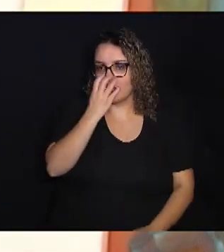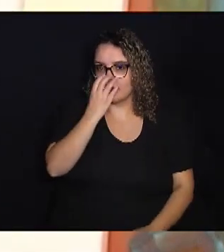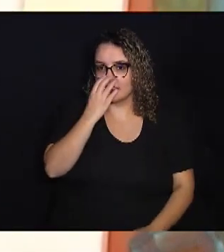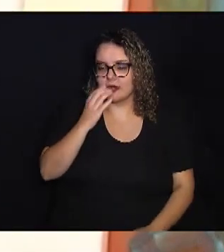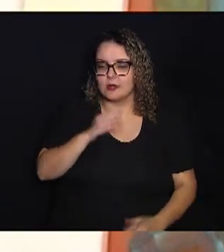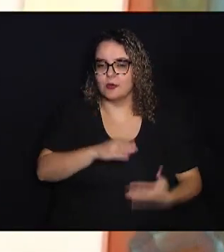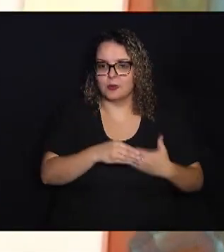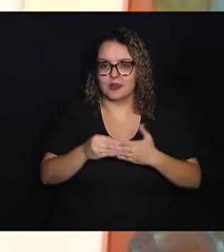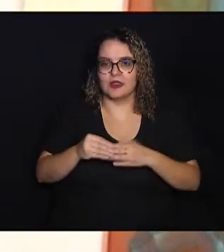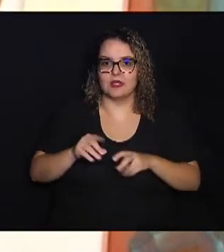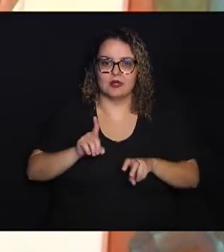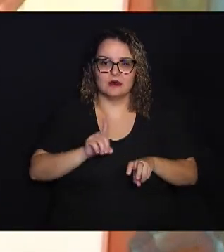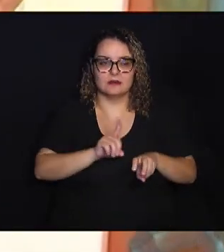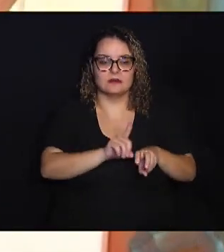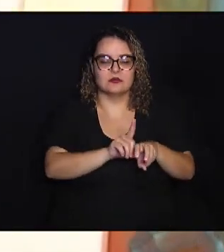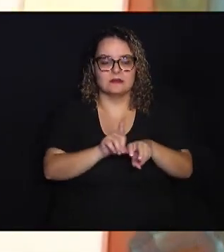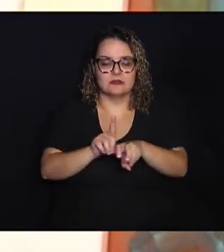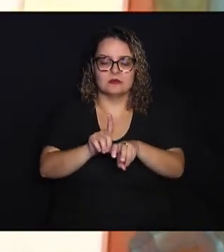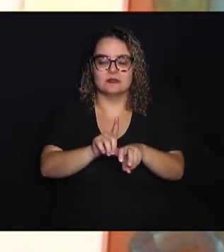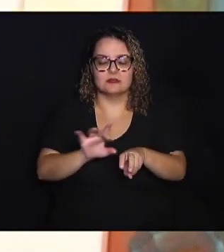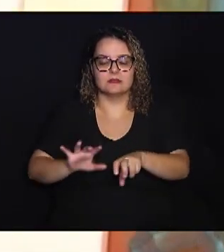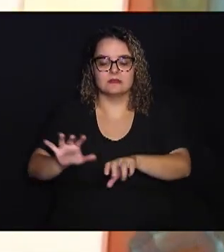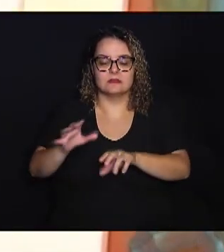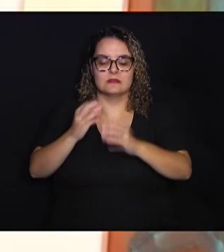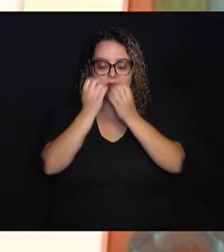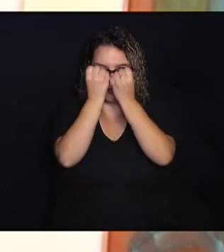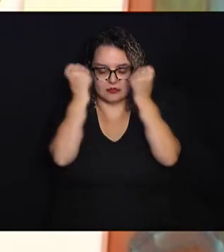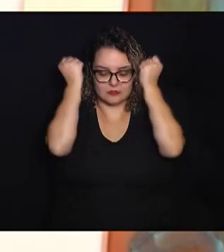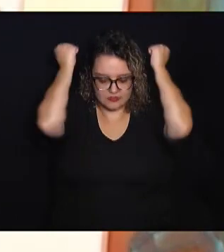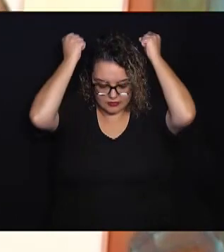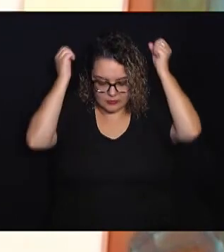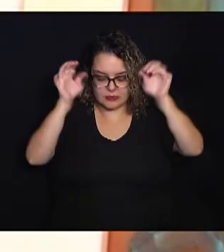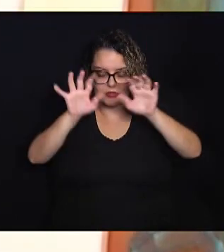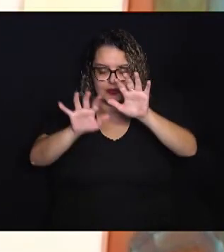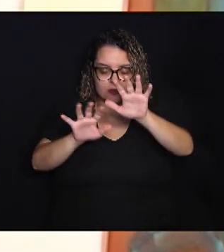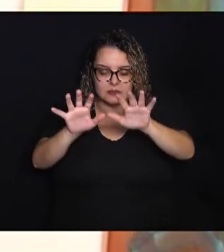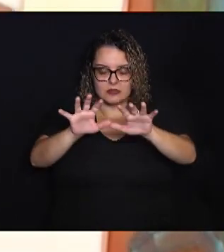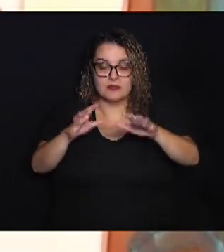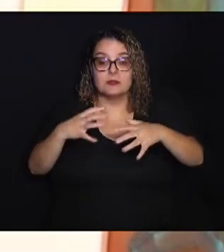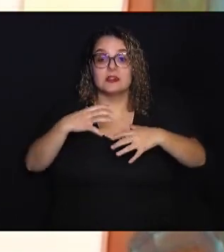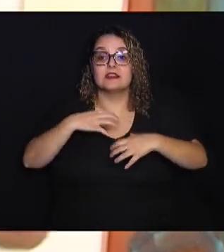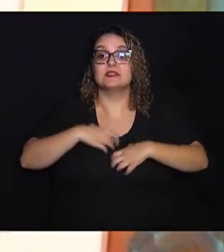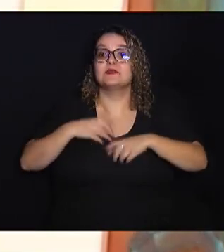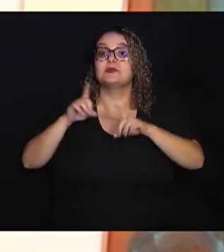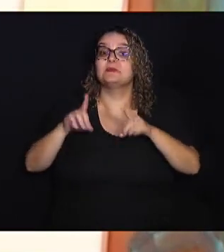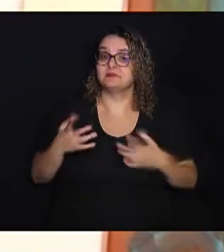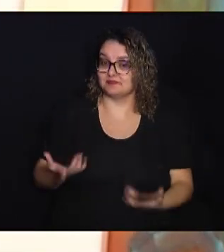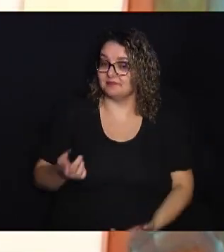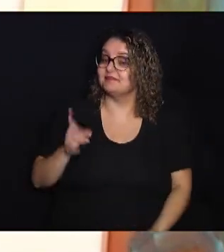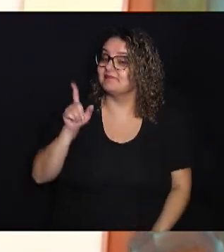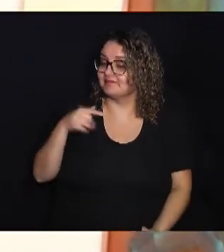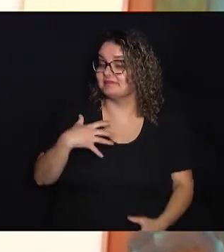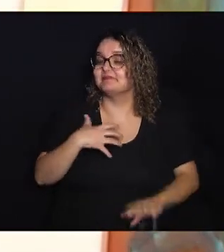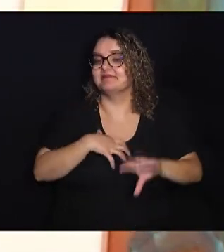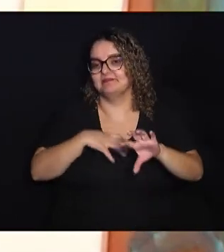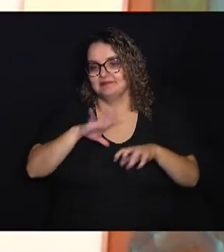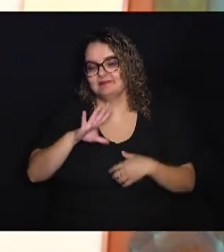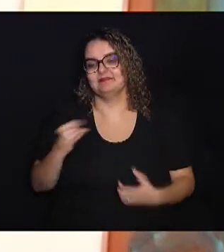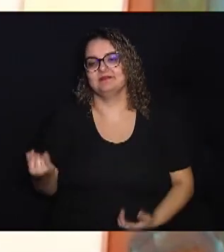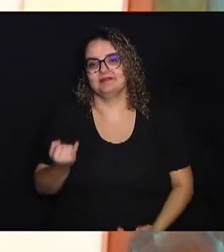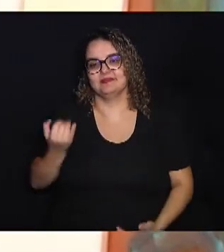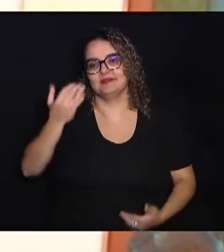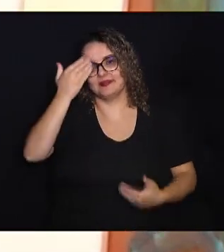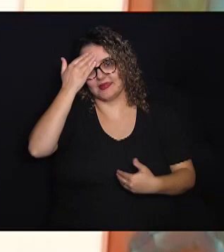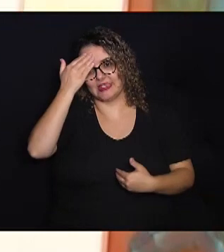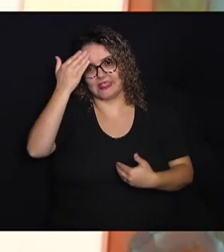ela sentia realmente como é um deficiente, como ele sente. Então é muito importante isso daí, é muito